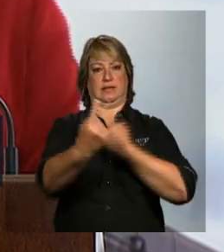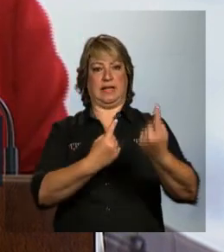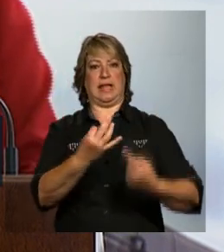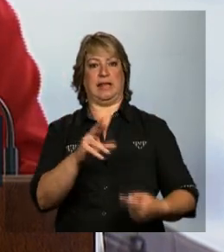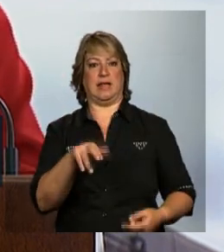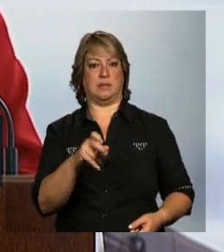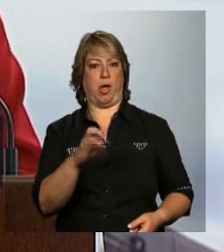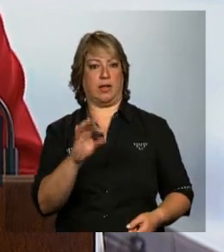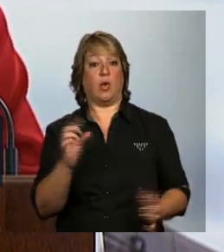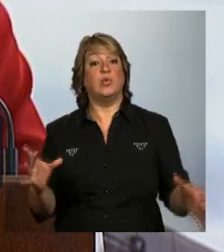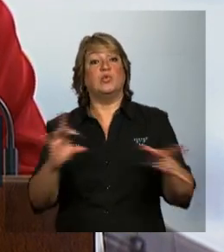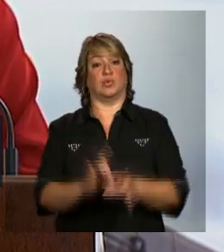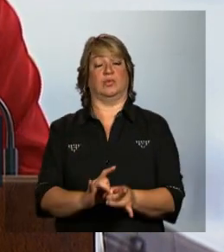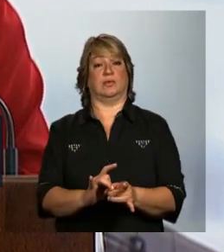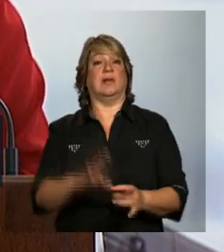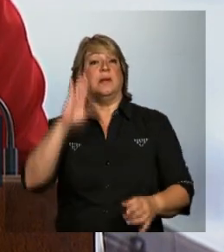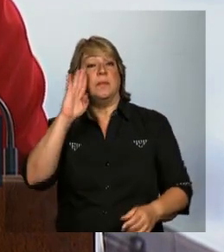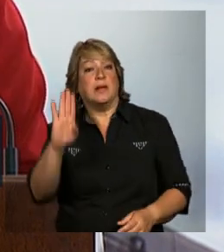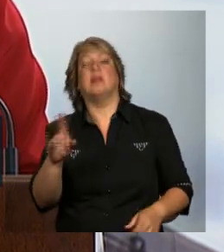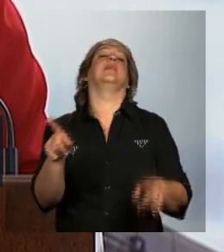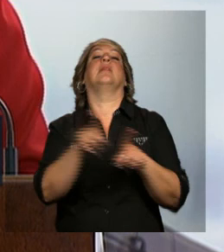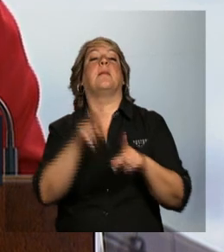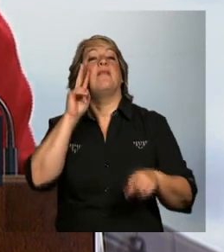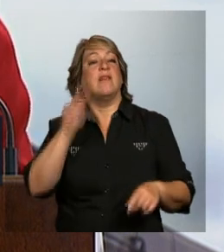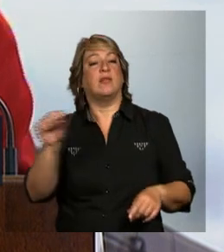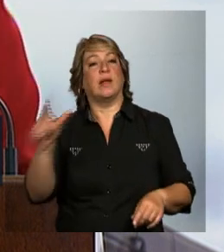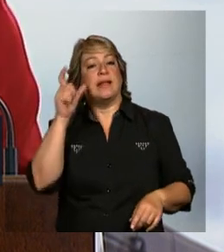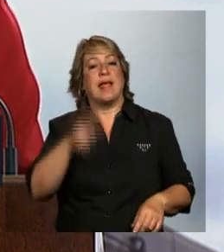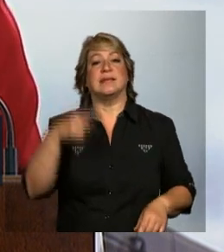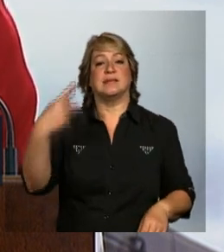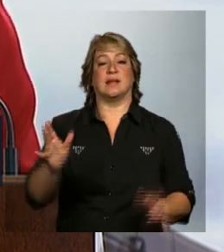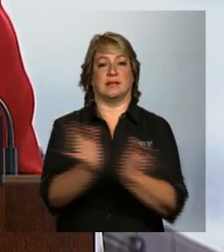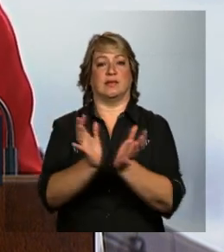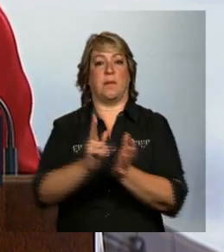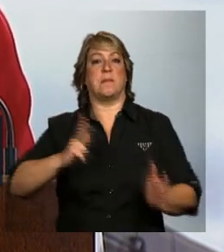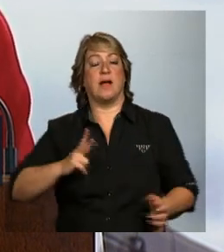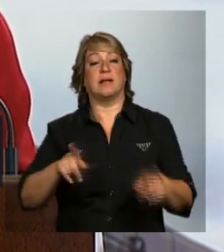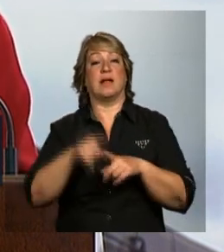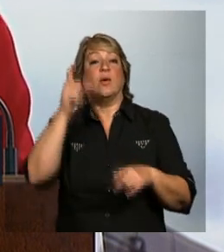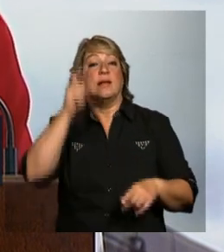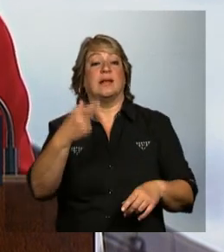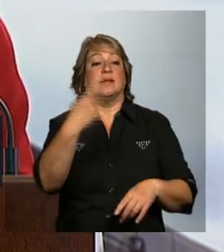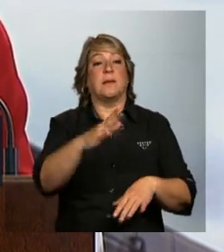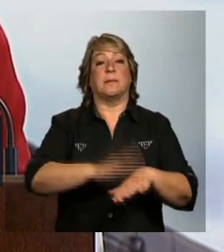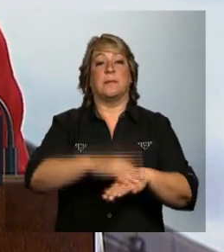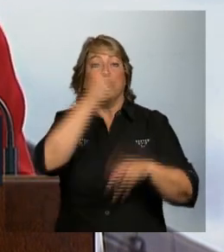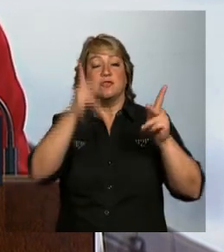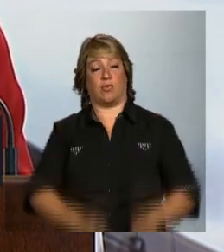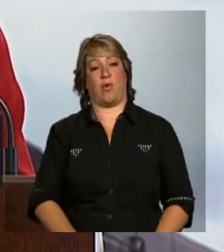conjunto olhando os interesses do setor privado sim olhando os interesses de toda a população